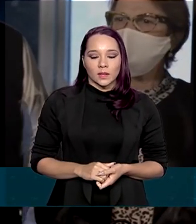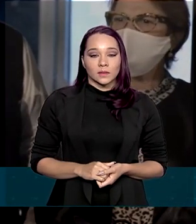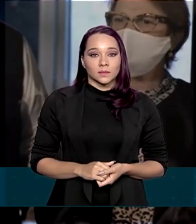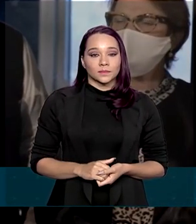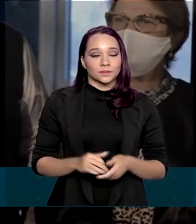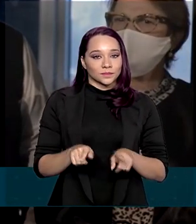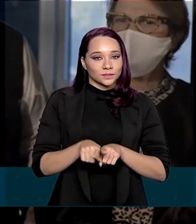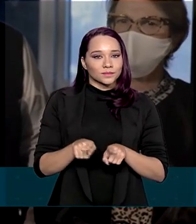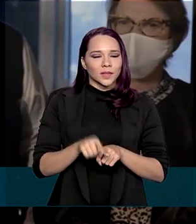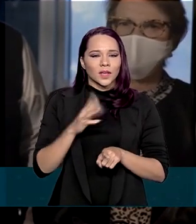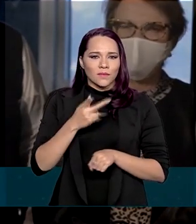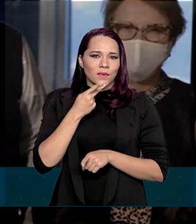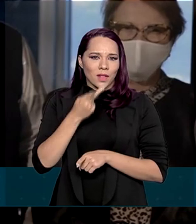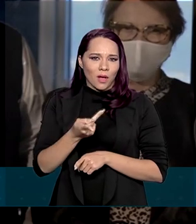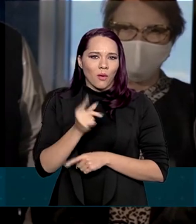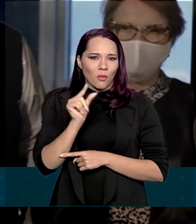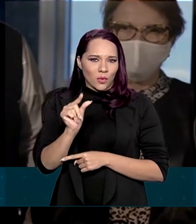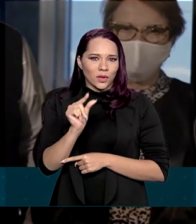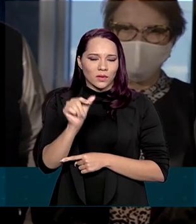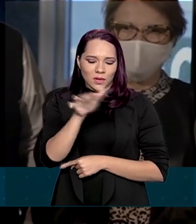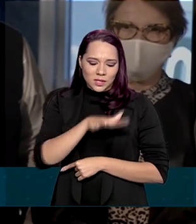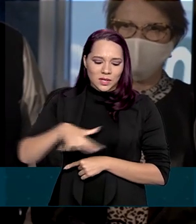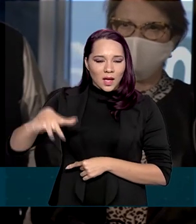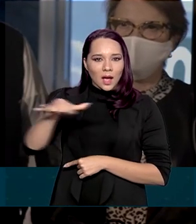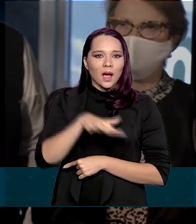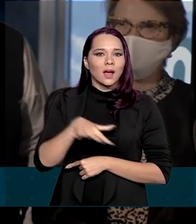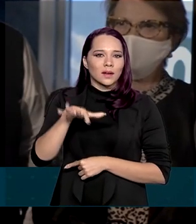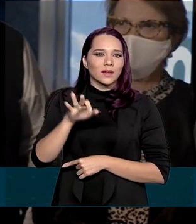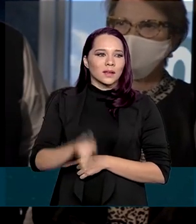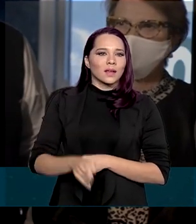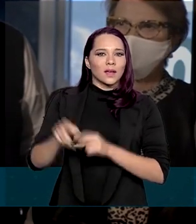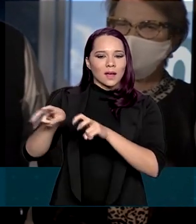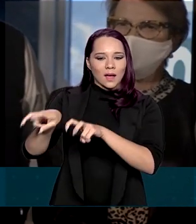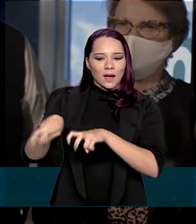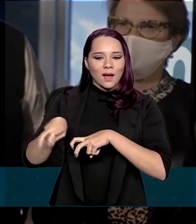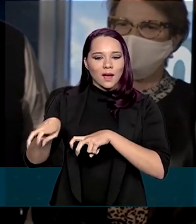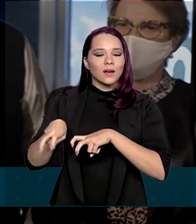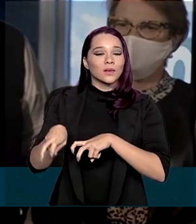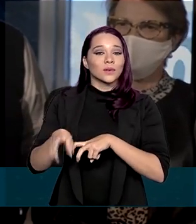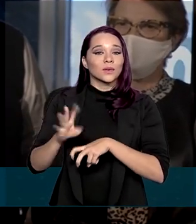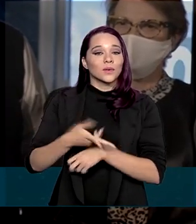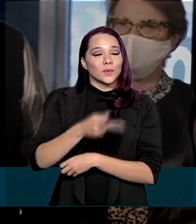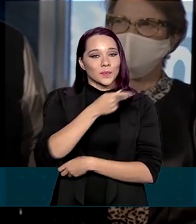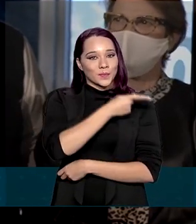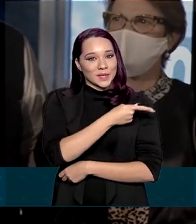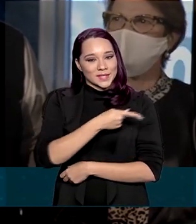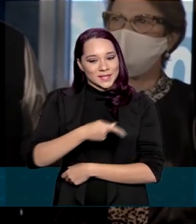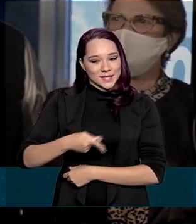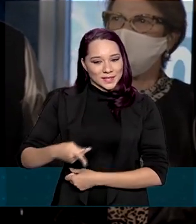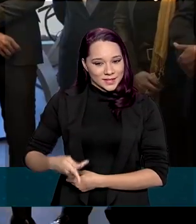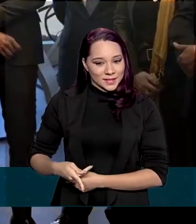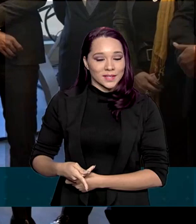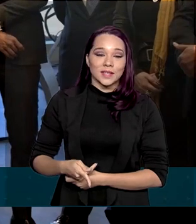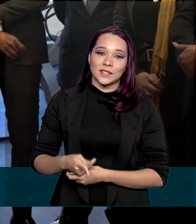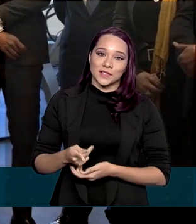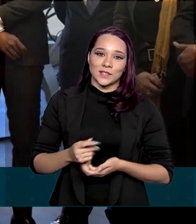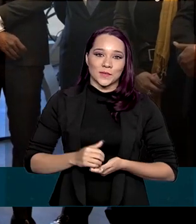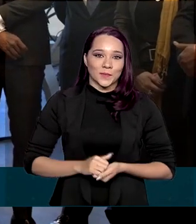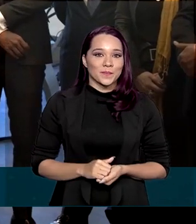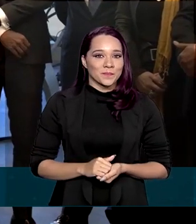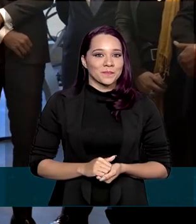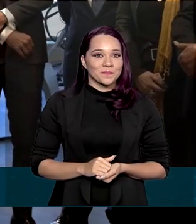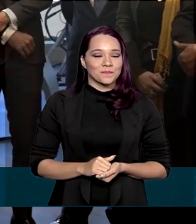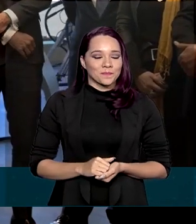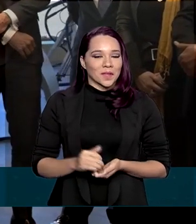Queria falar alguma coisa sobre o nosso setor, que é o agro. Nosso presidente da República é talvez um